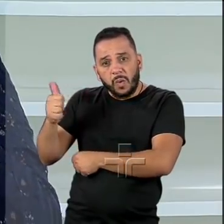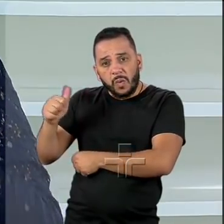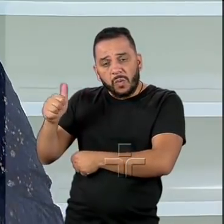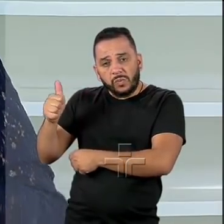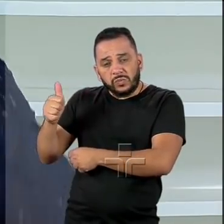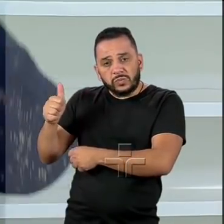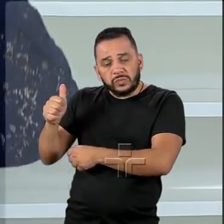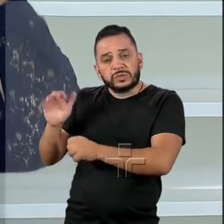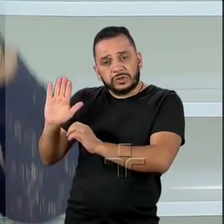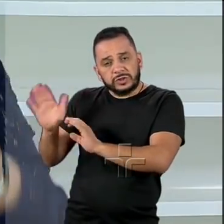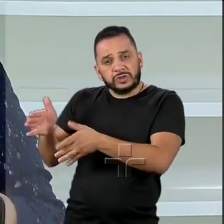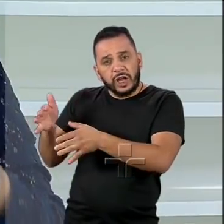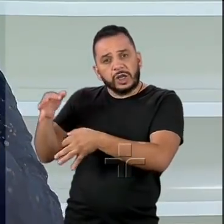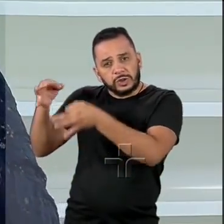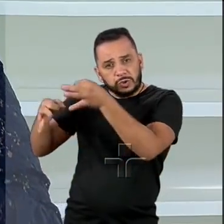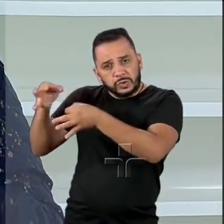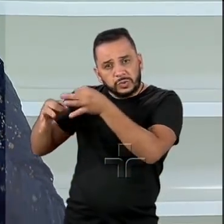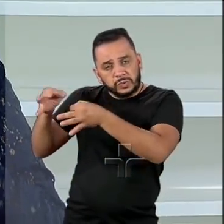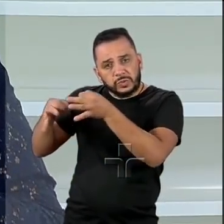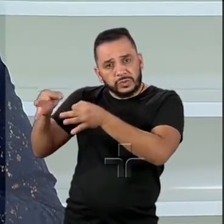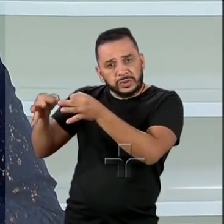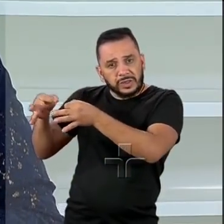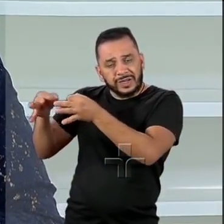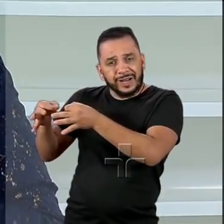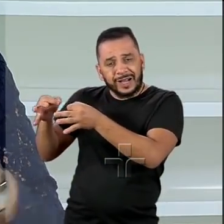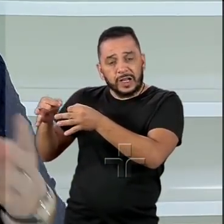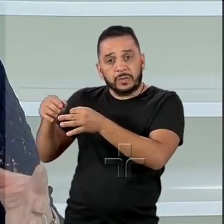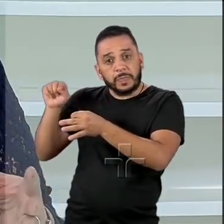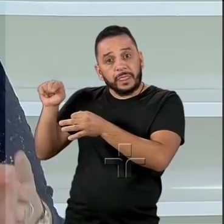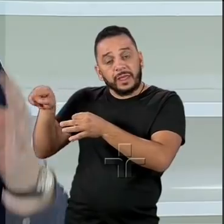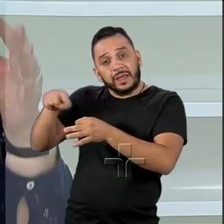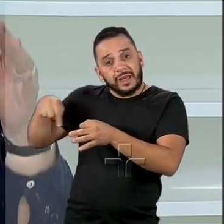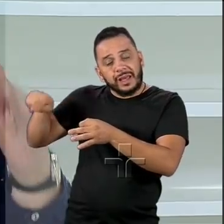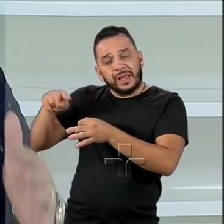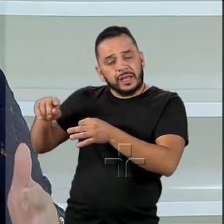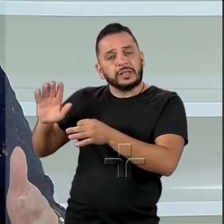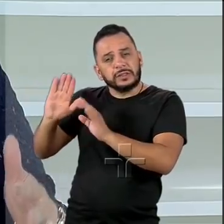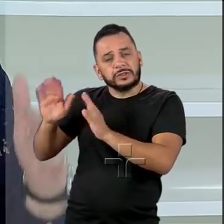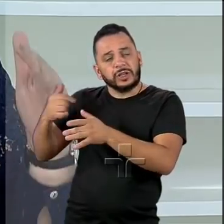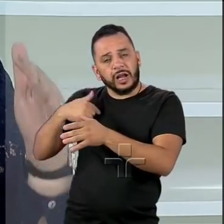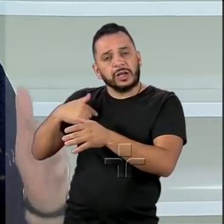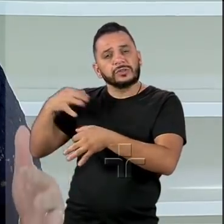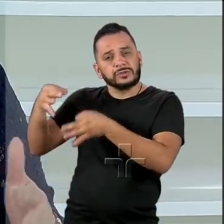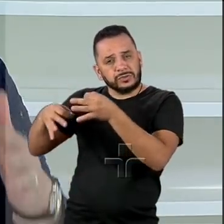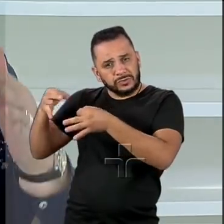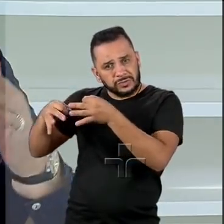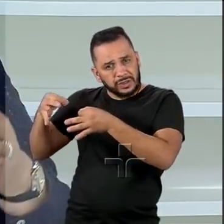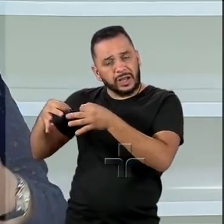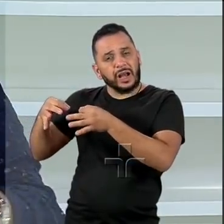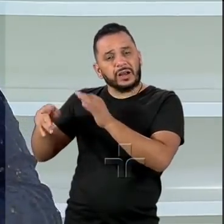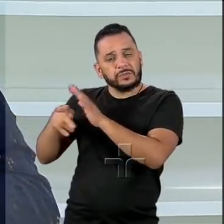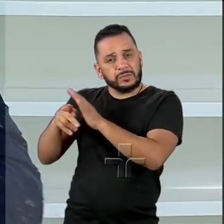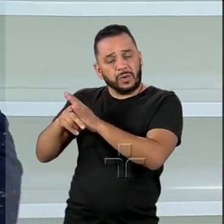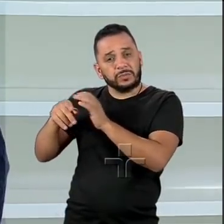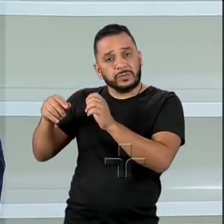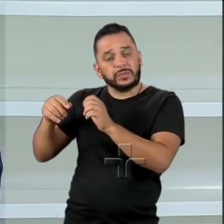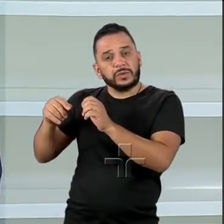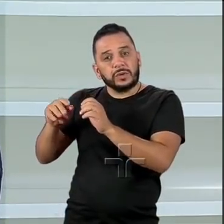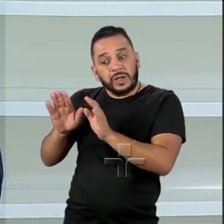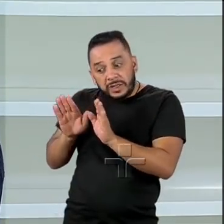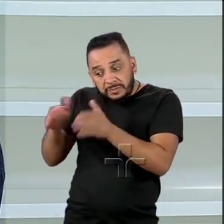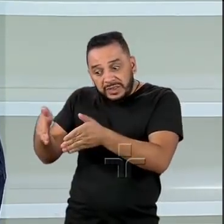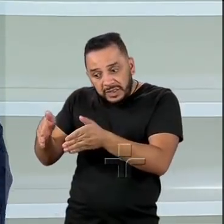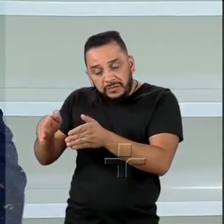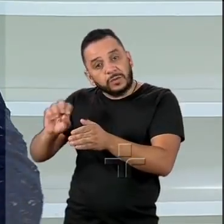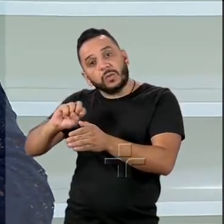a hegemonia de toda a jurisprudência do tribunal, seja ela em controle difuso, seja ela em